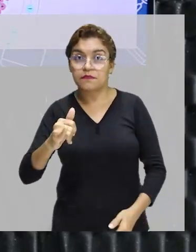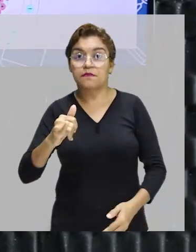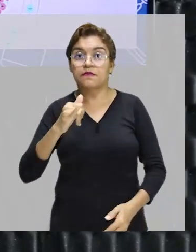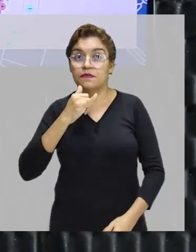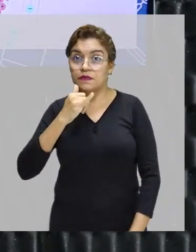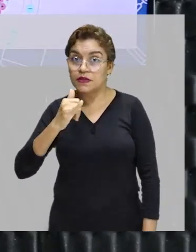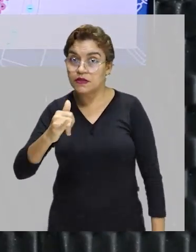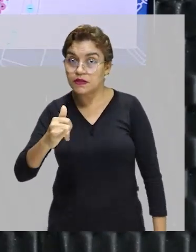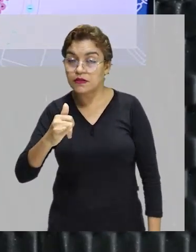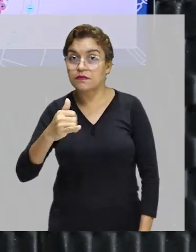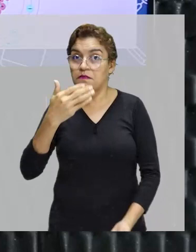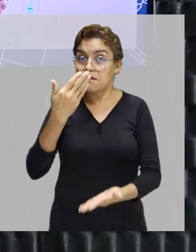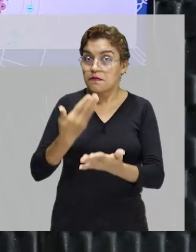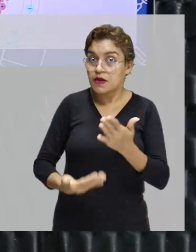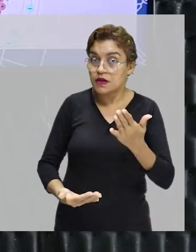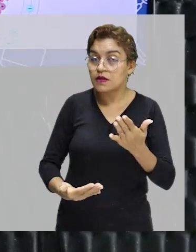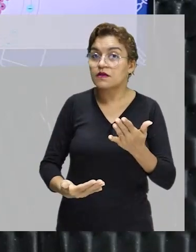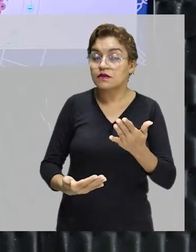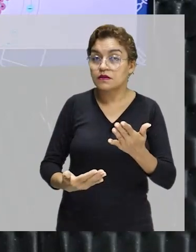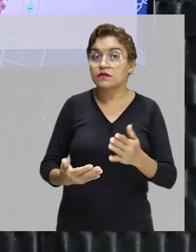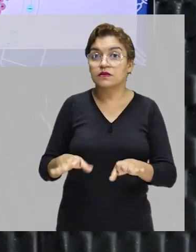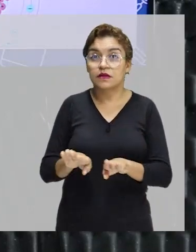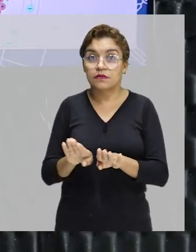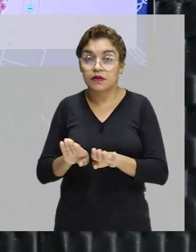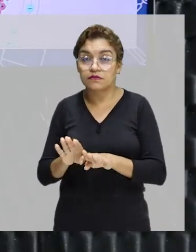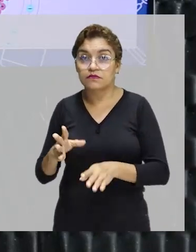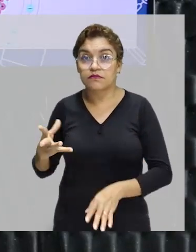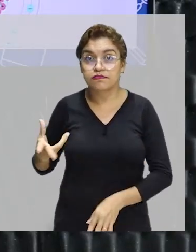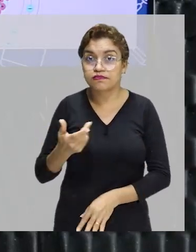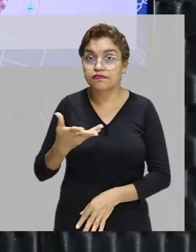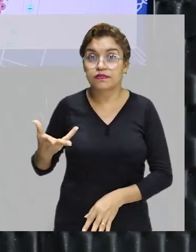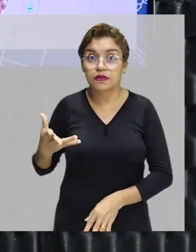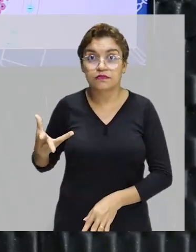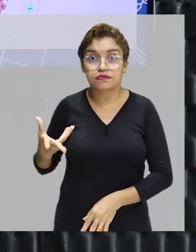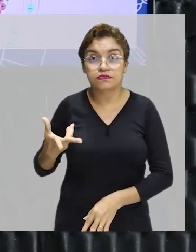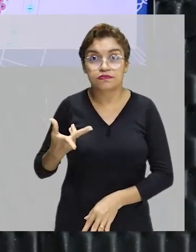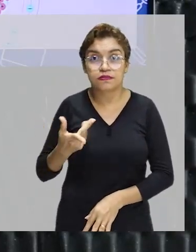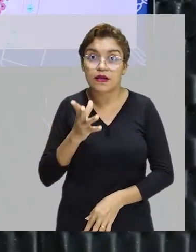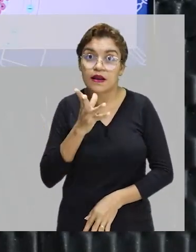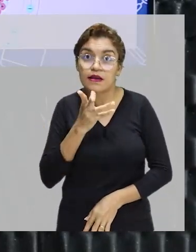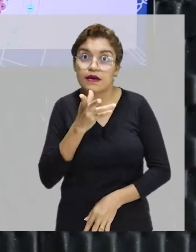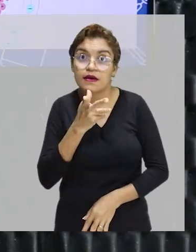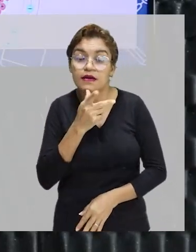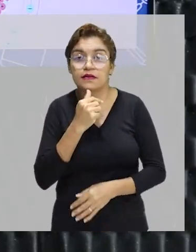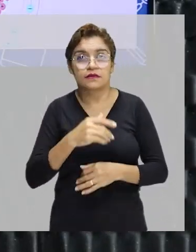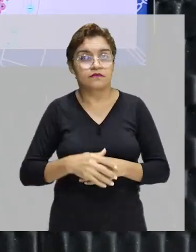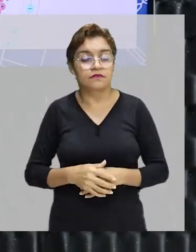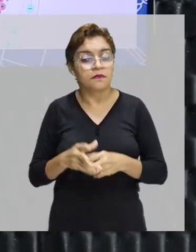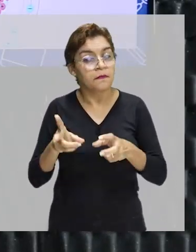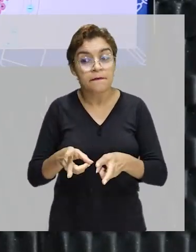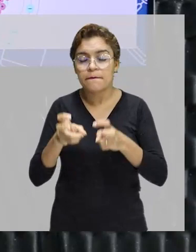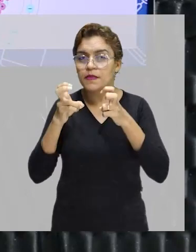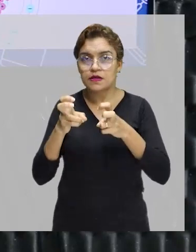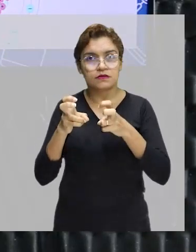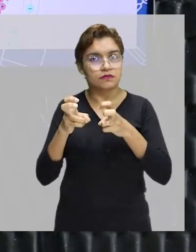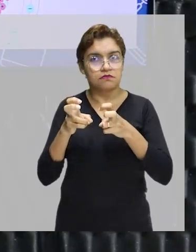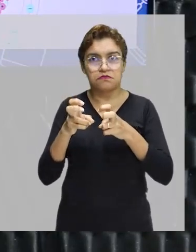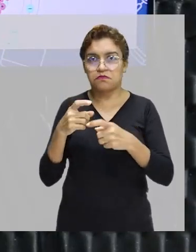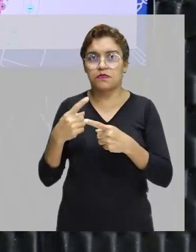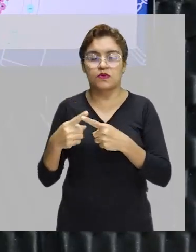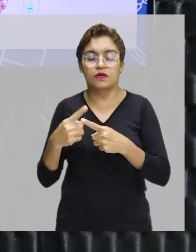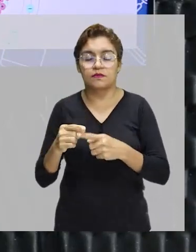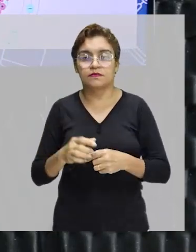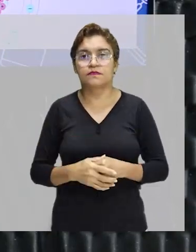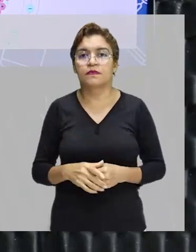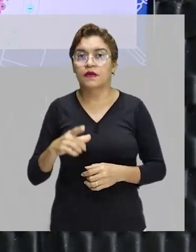e, consequentemente, uma desaceleração. Só que a gente não percebe, né, essa situação por quê? Aí nós